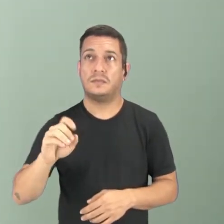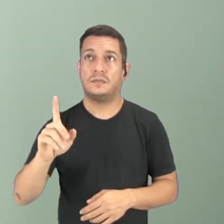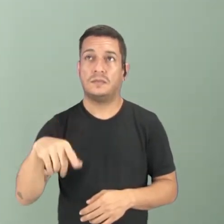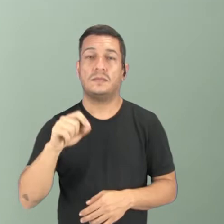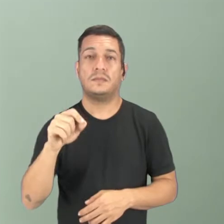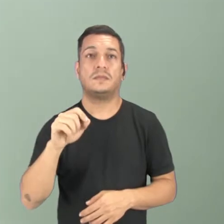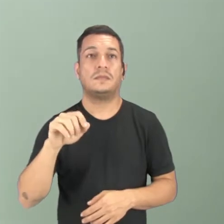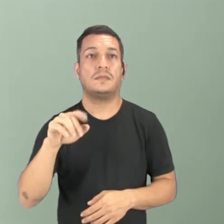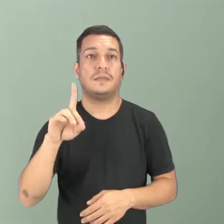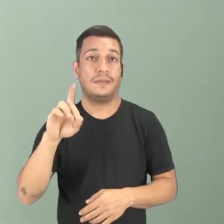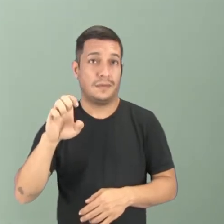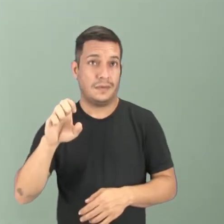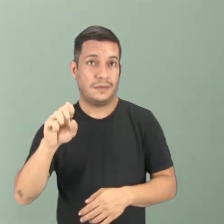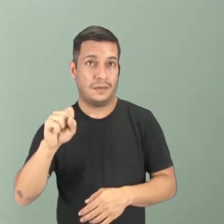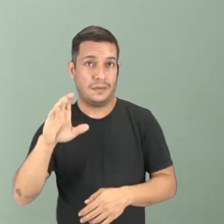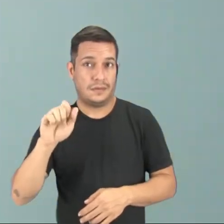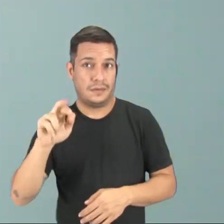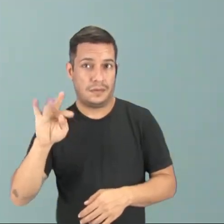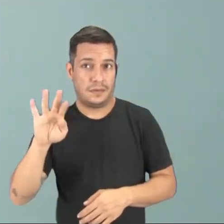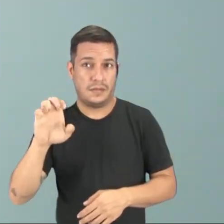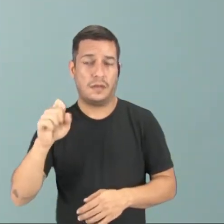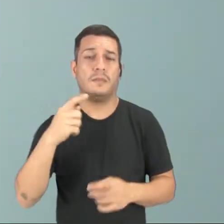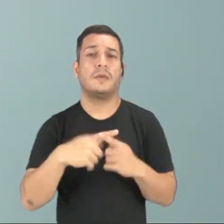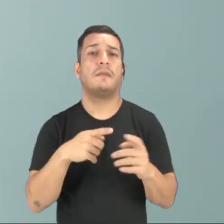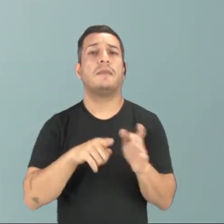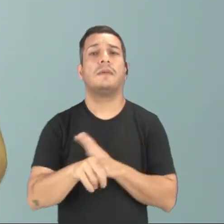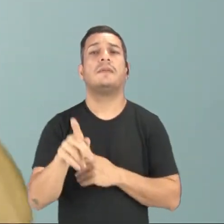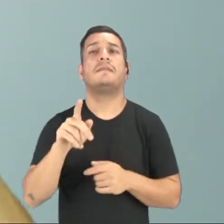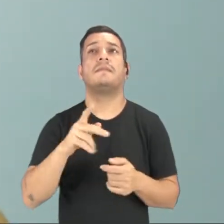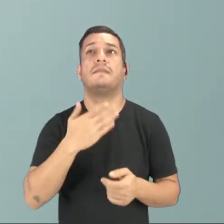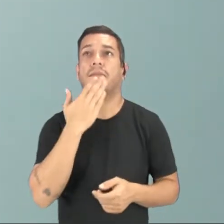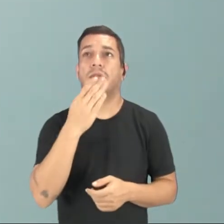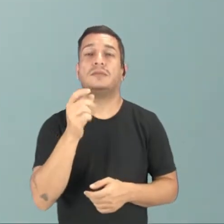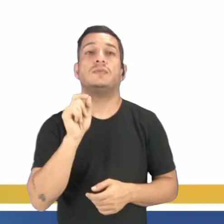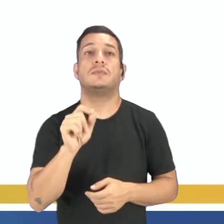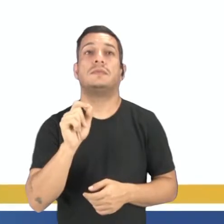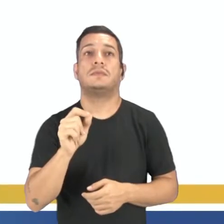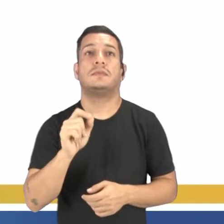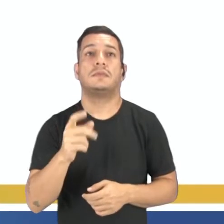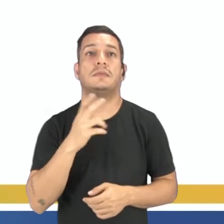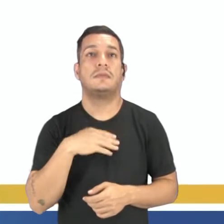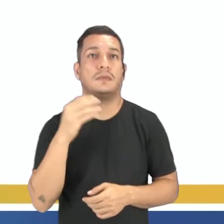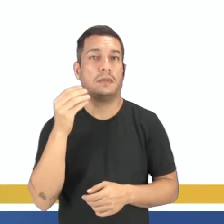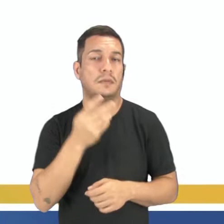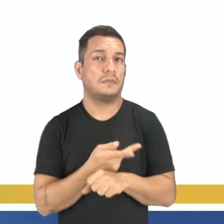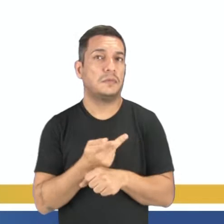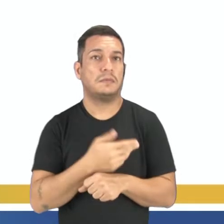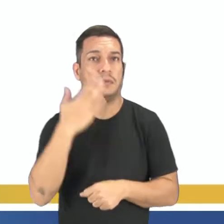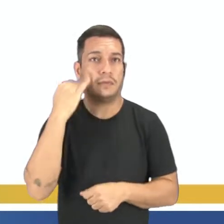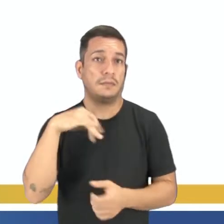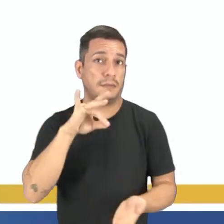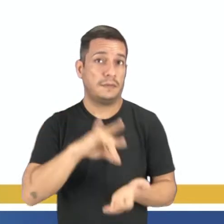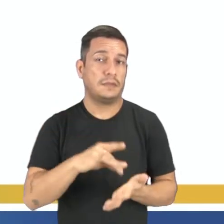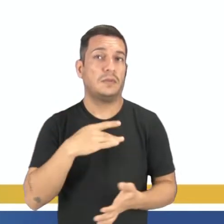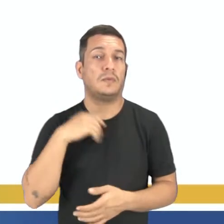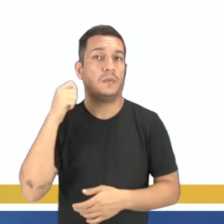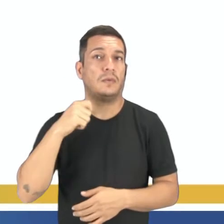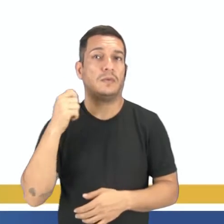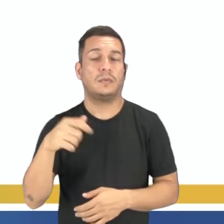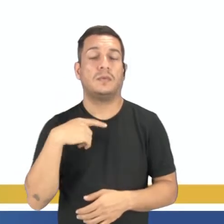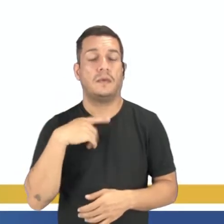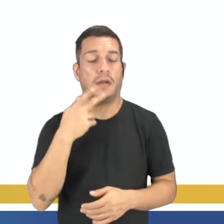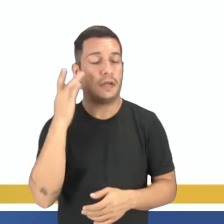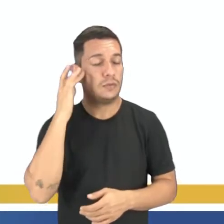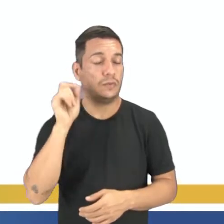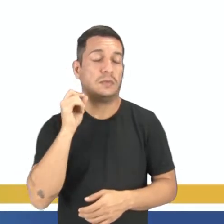Esse é René Descartes. Ó, porque a questão está pedindo exatamente isso. Ó. Em sua busca pelo saber verdadeiro, o autor considera o